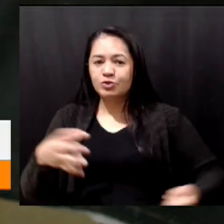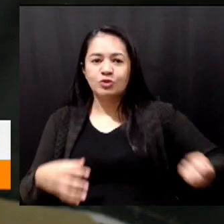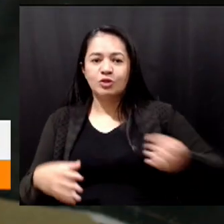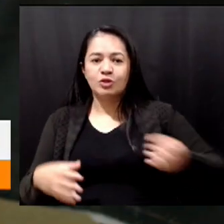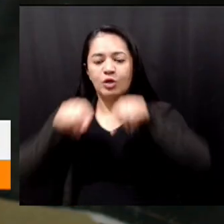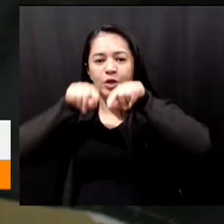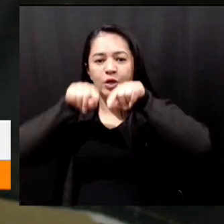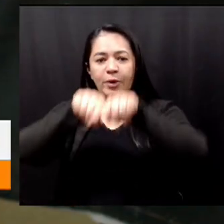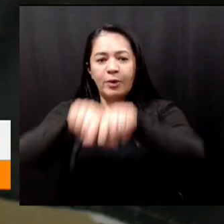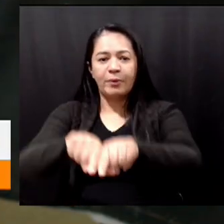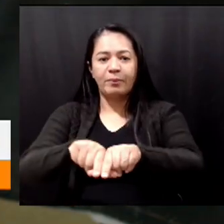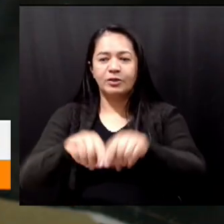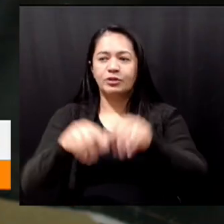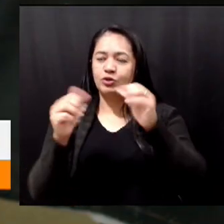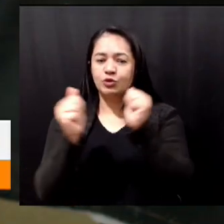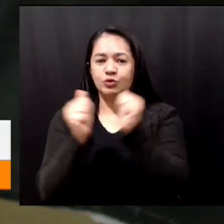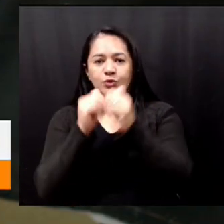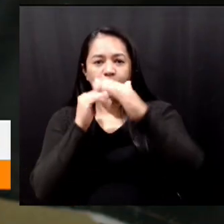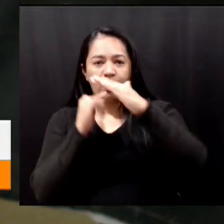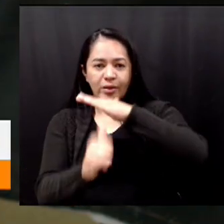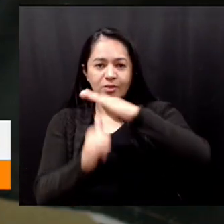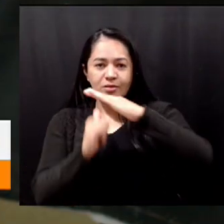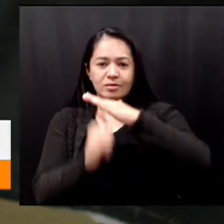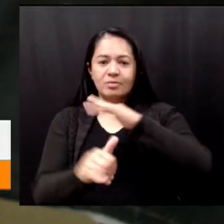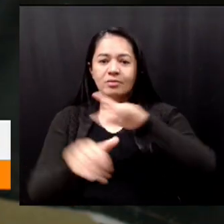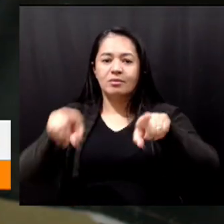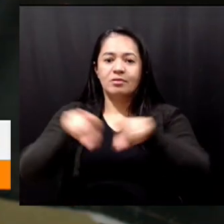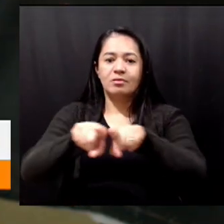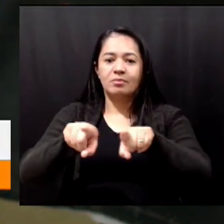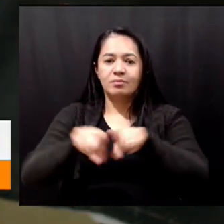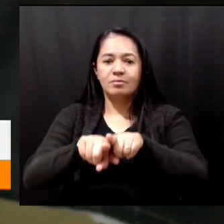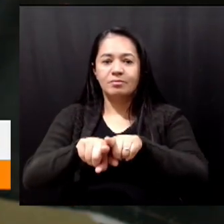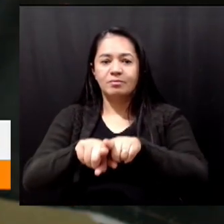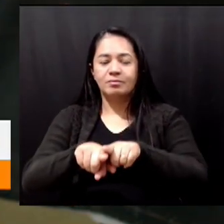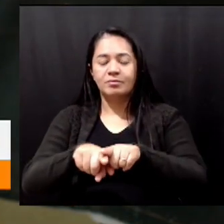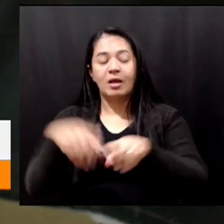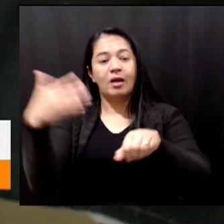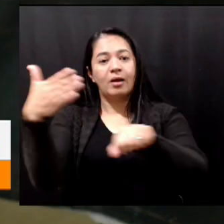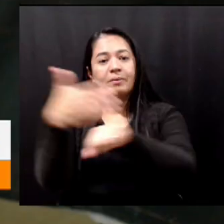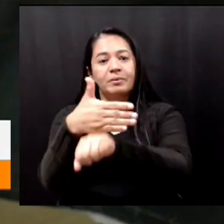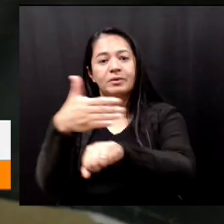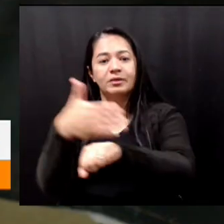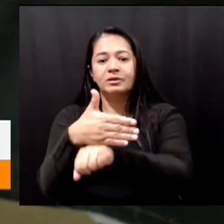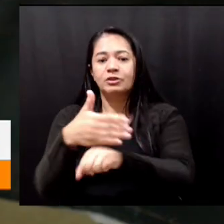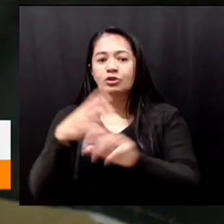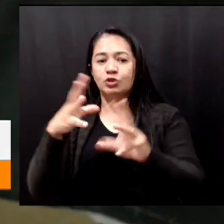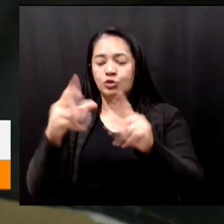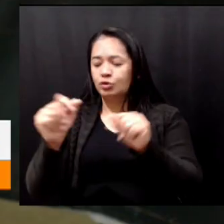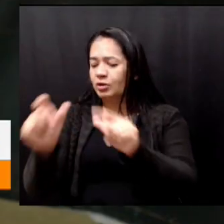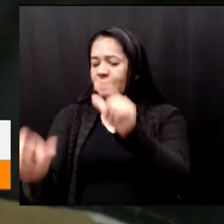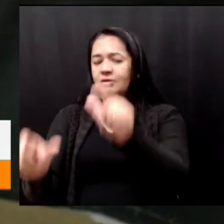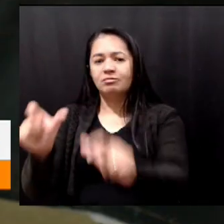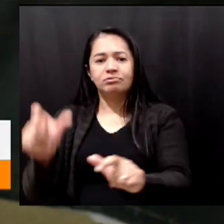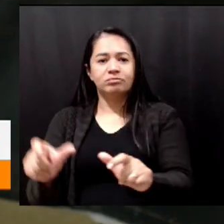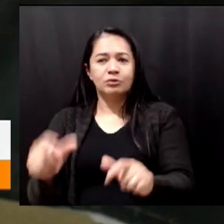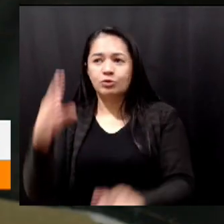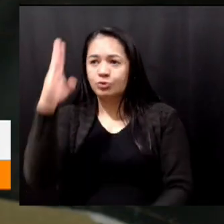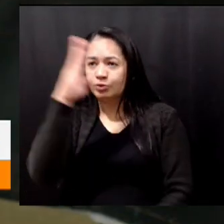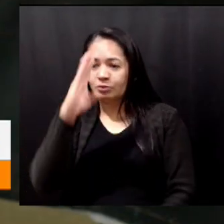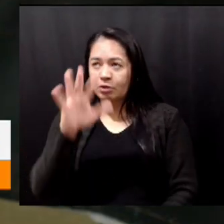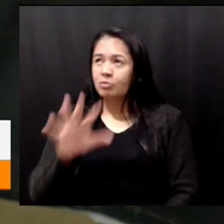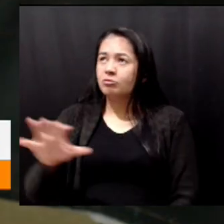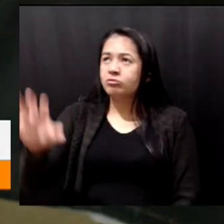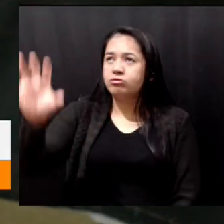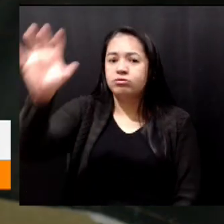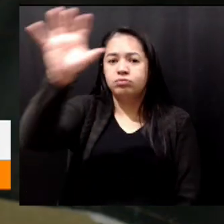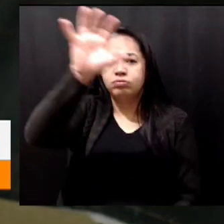startups e também a participação aí de todo esse pessoal, né, do Brasil todo no Campinas Innovation